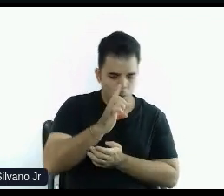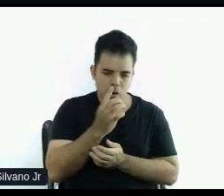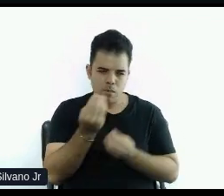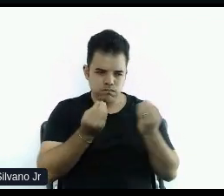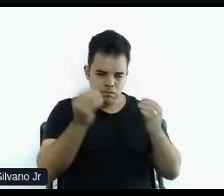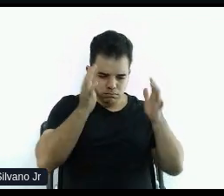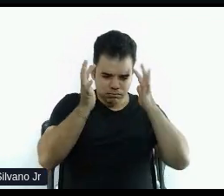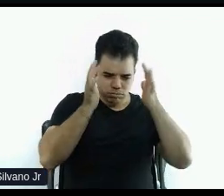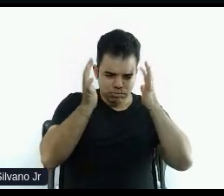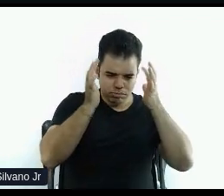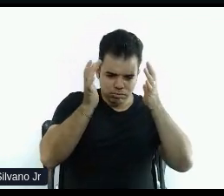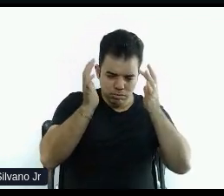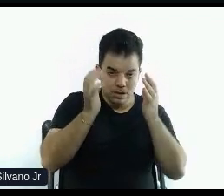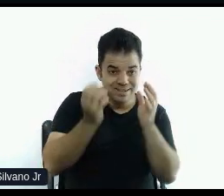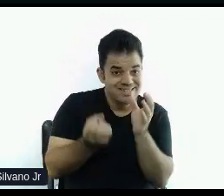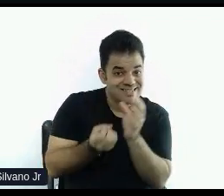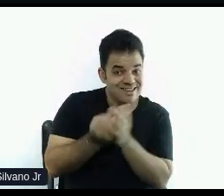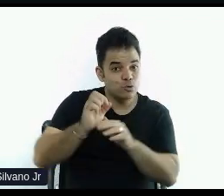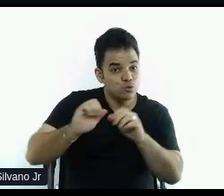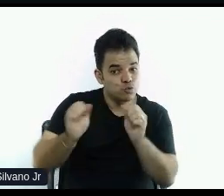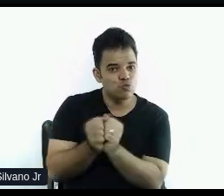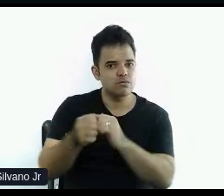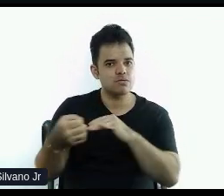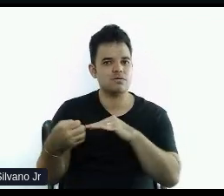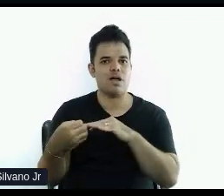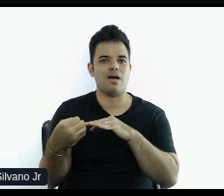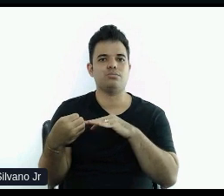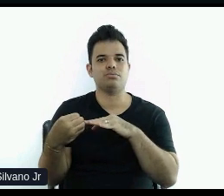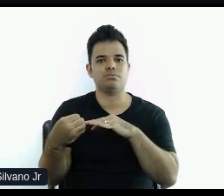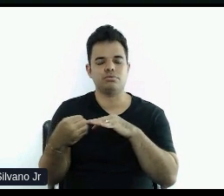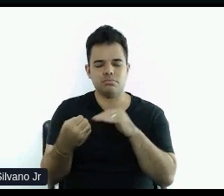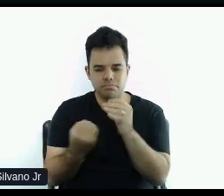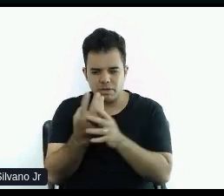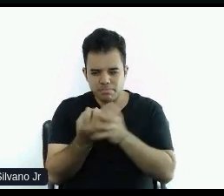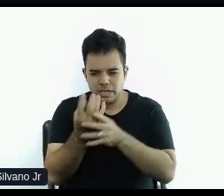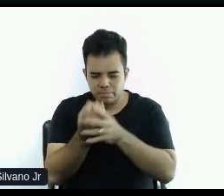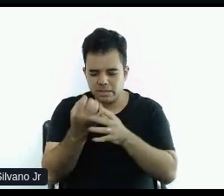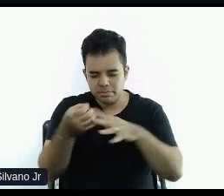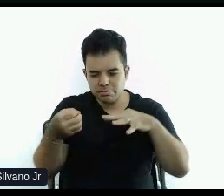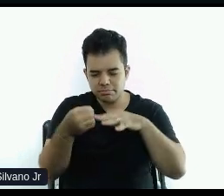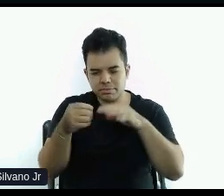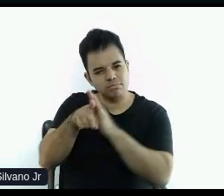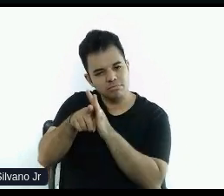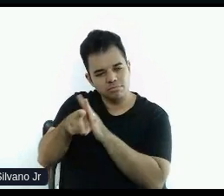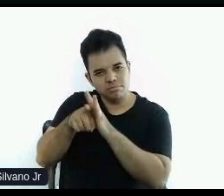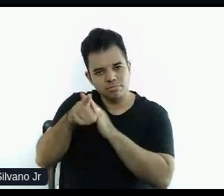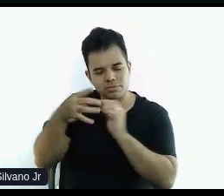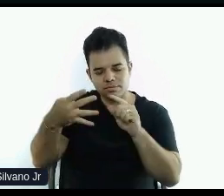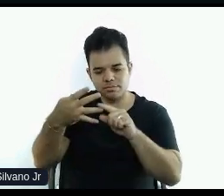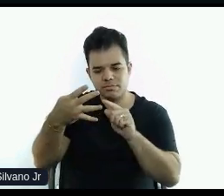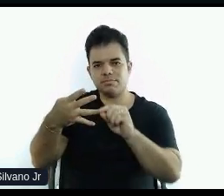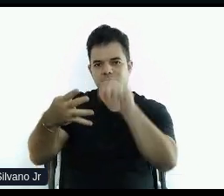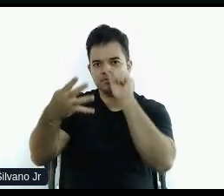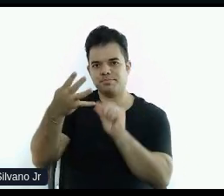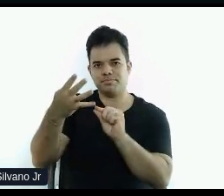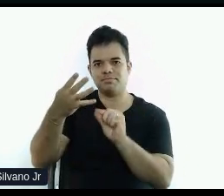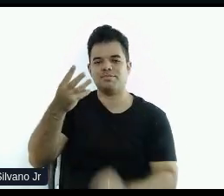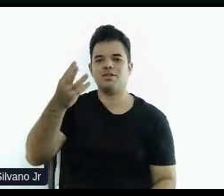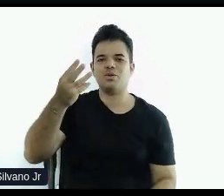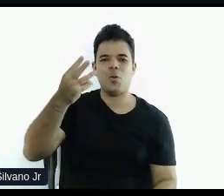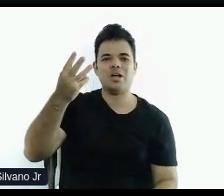gerar um conjunto de dados que vão ser analisados no quarto pilar, que é a construção